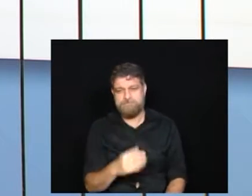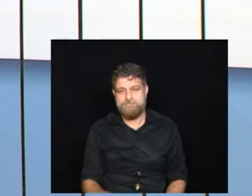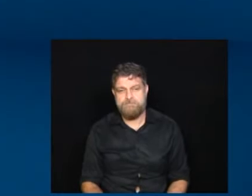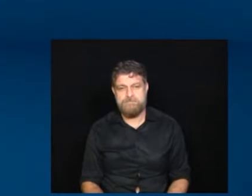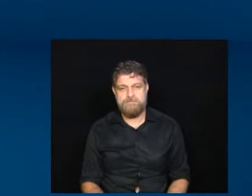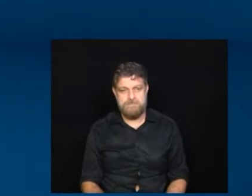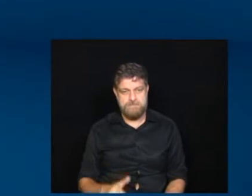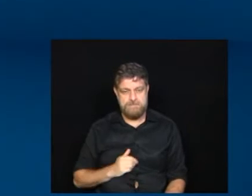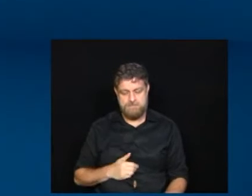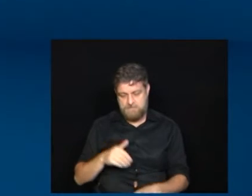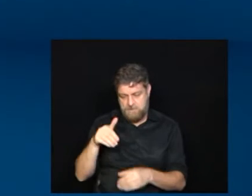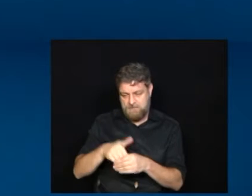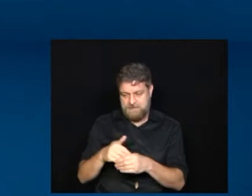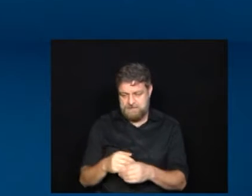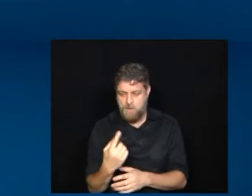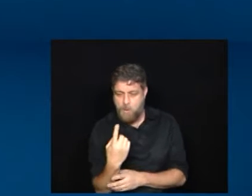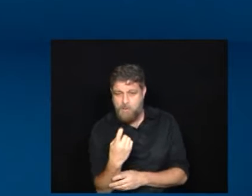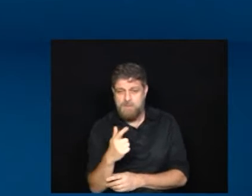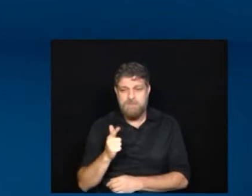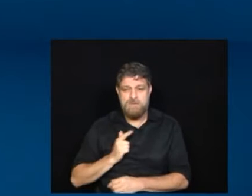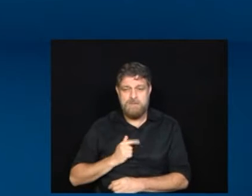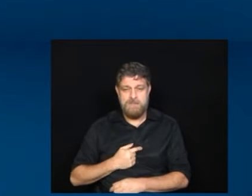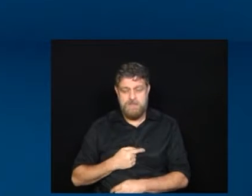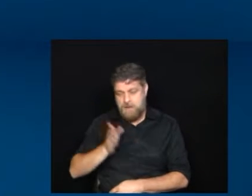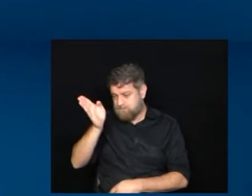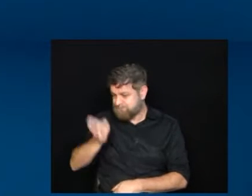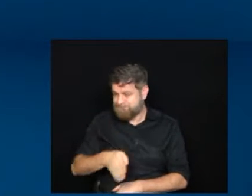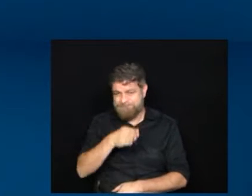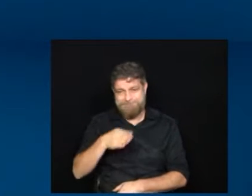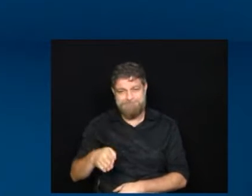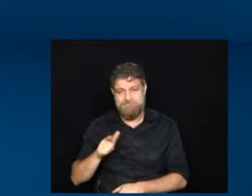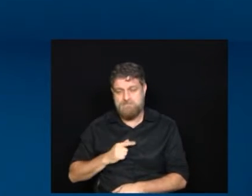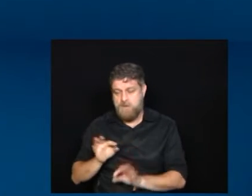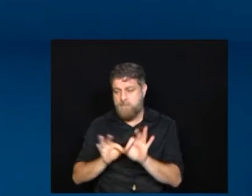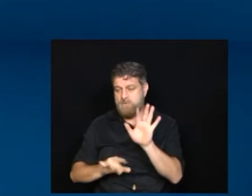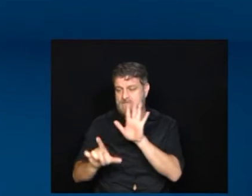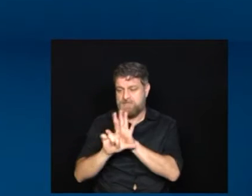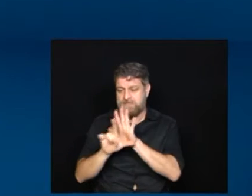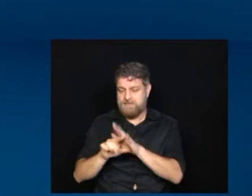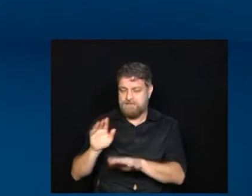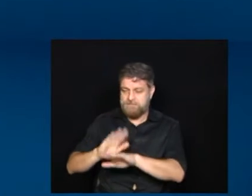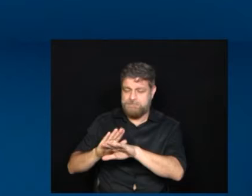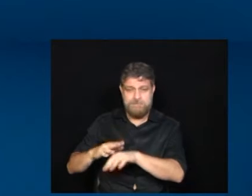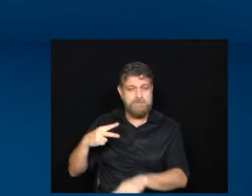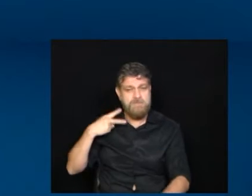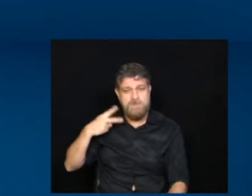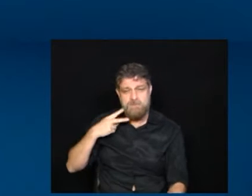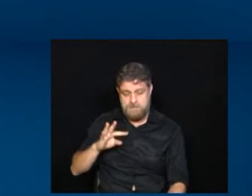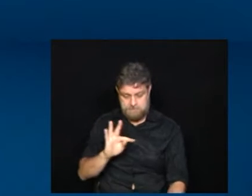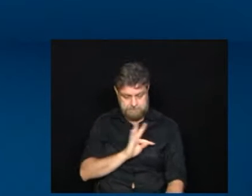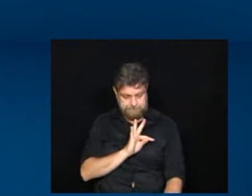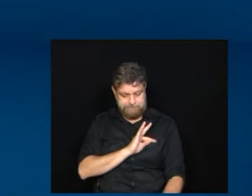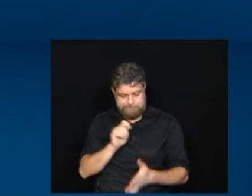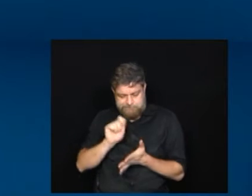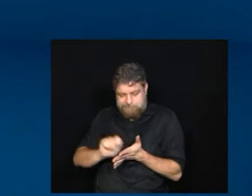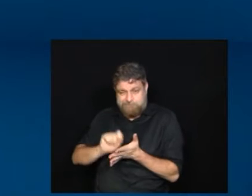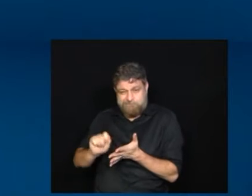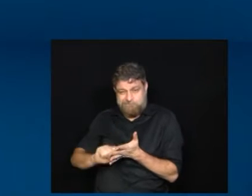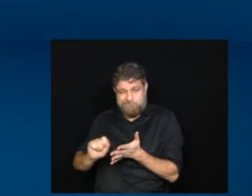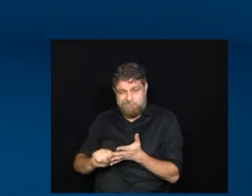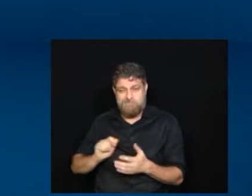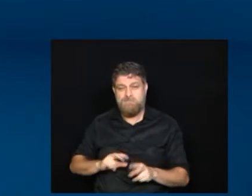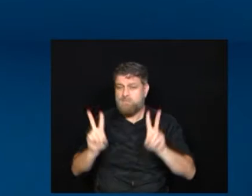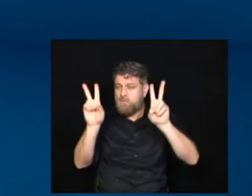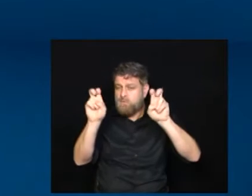Em turno único será votado o veto total ao projeto de lei de autoria do vereador Fernando Mendes, que trata